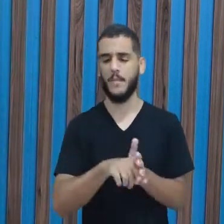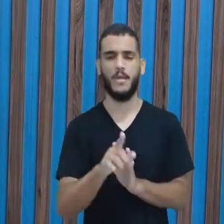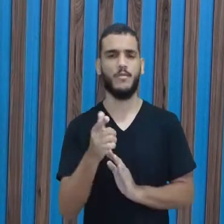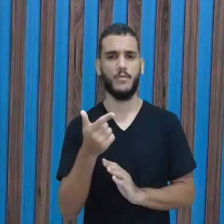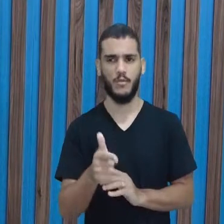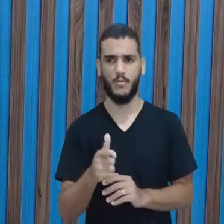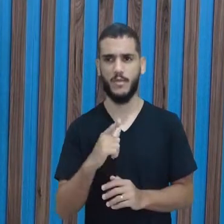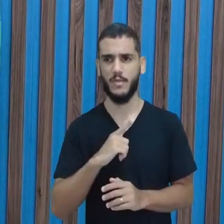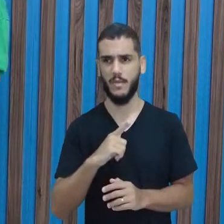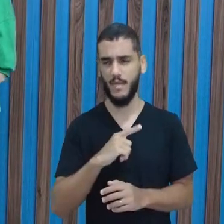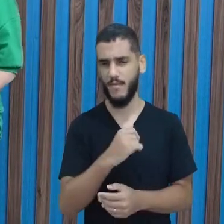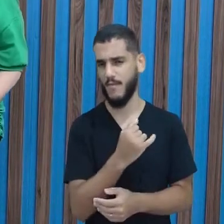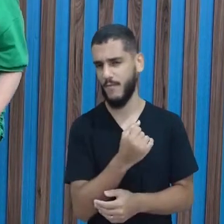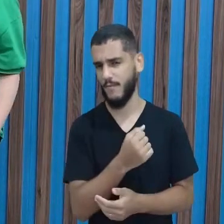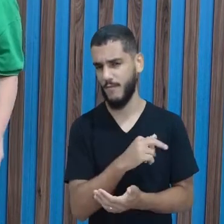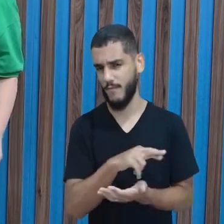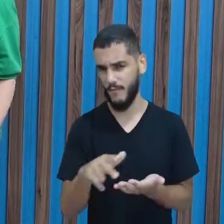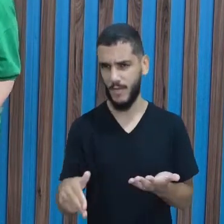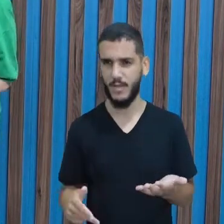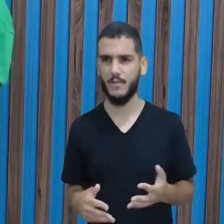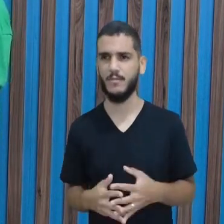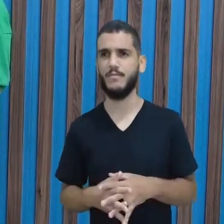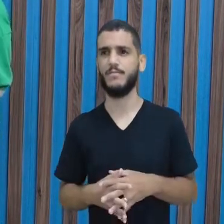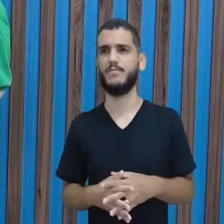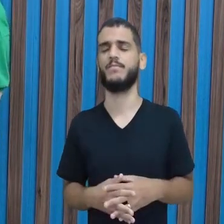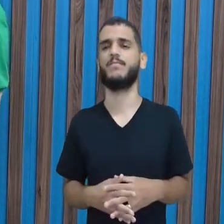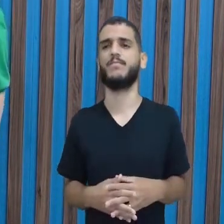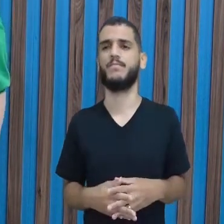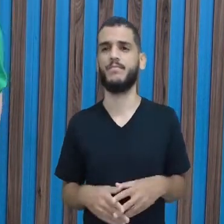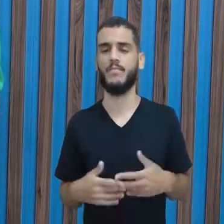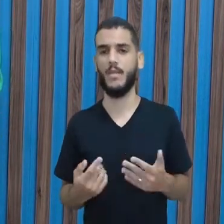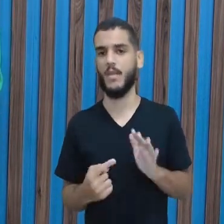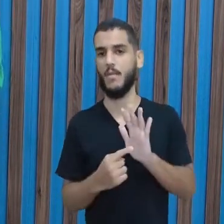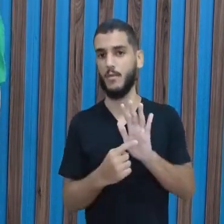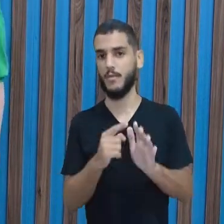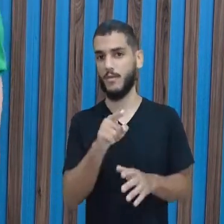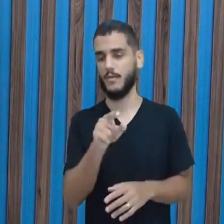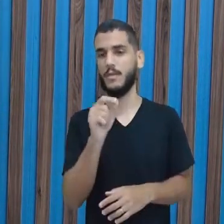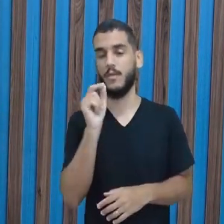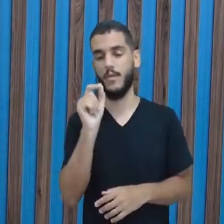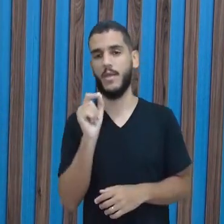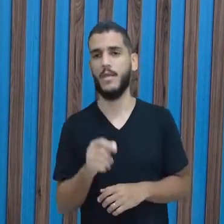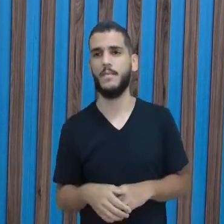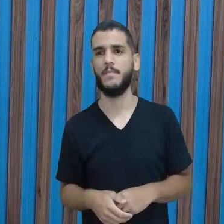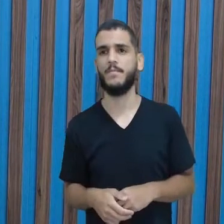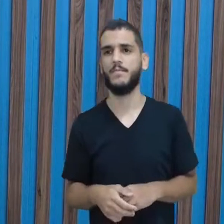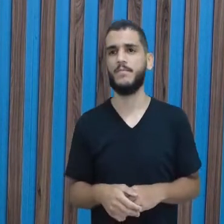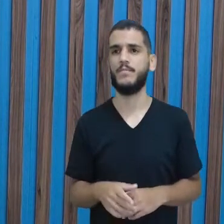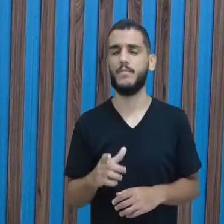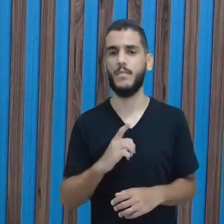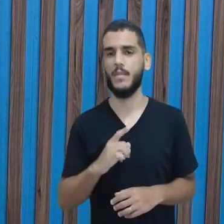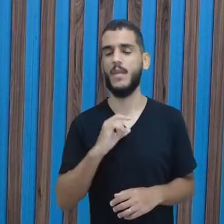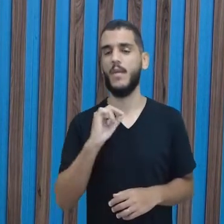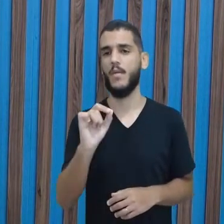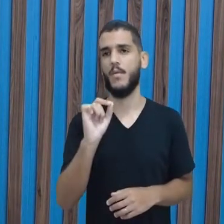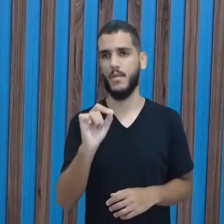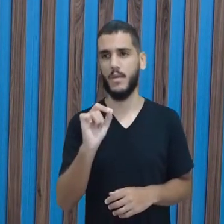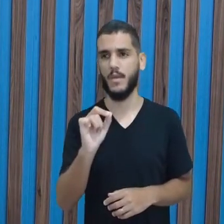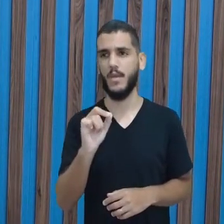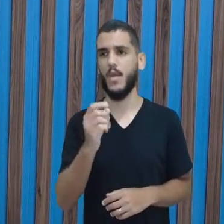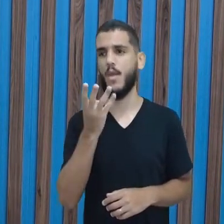tem mais. Sabe aqui? Ó, deixa eu mostrar uma coisa aqui. Eu não deixei em branco